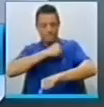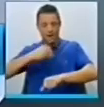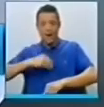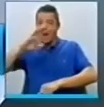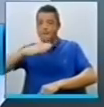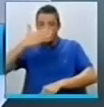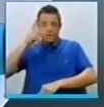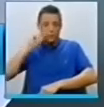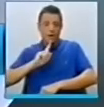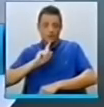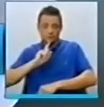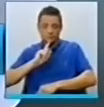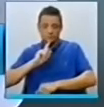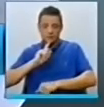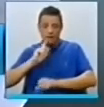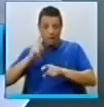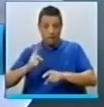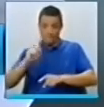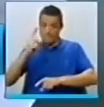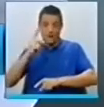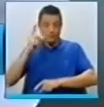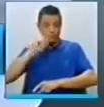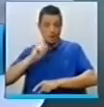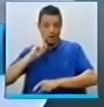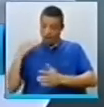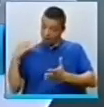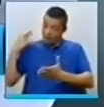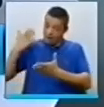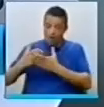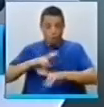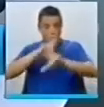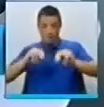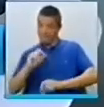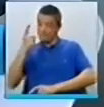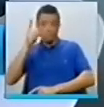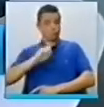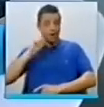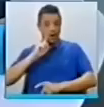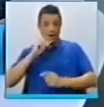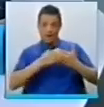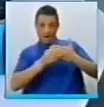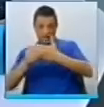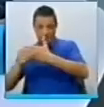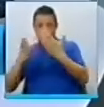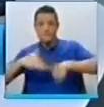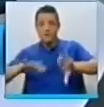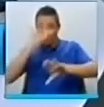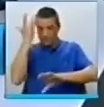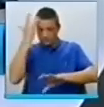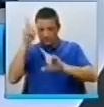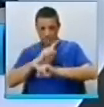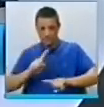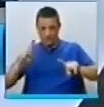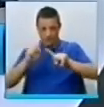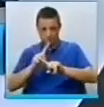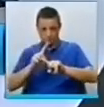189 anos dirigir esta faculdade eh porque nós temos muitas e não foi fácil não